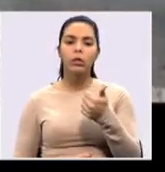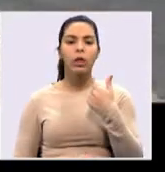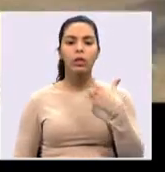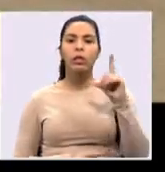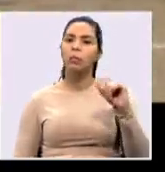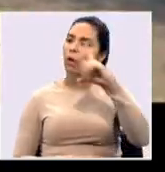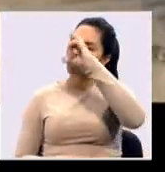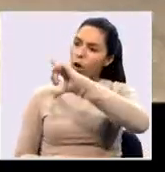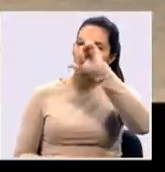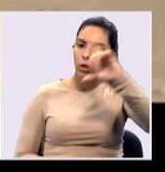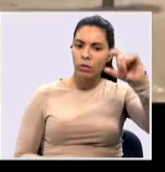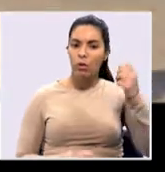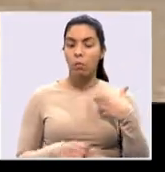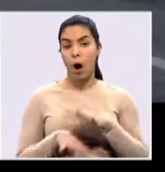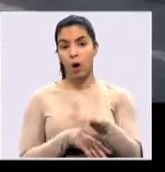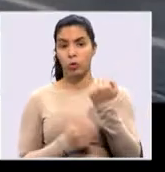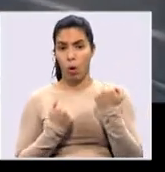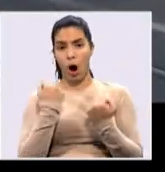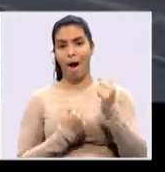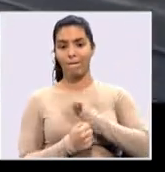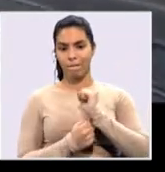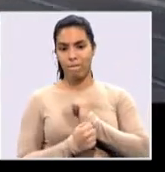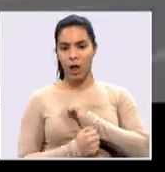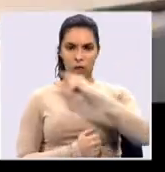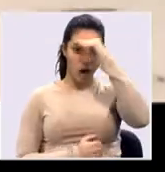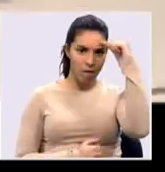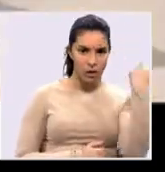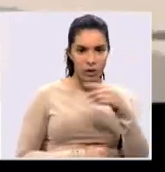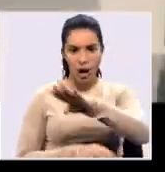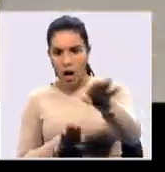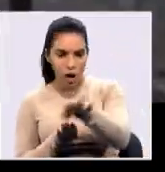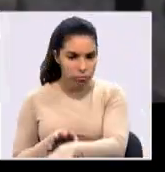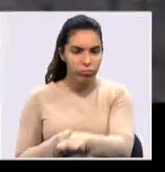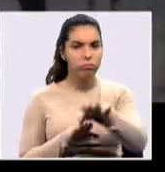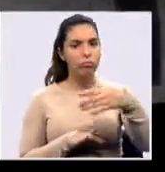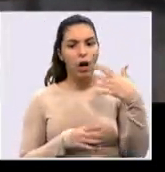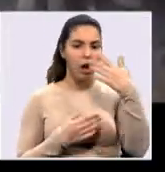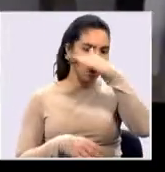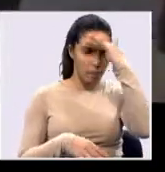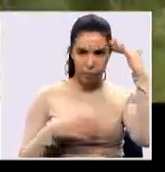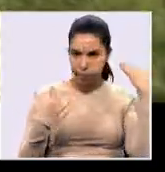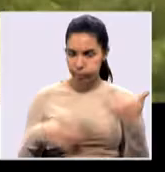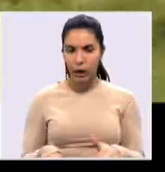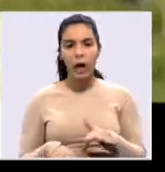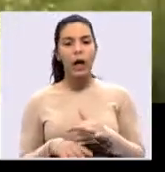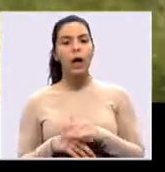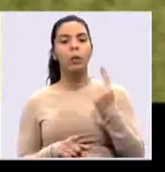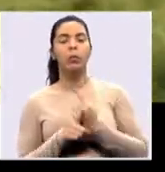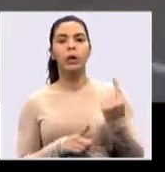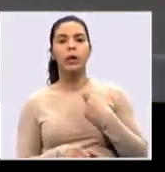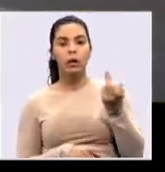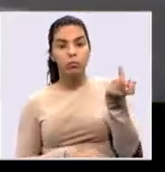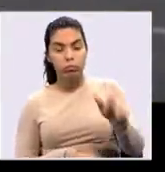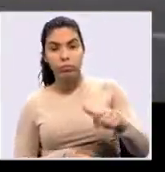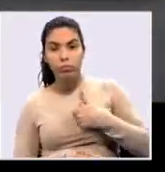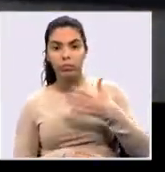gosto, de estar sempre a partilhar, a tirar fotografias, porque veio o meu carro, era difícil de estacionar. Mas, respondendo porquê